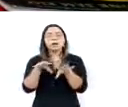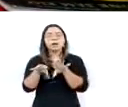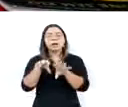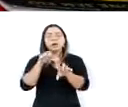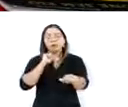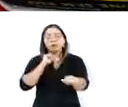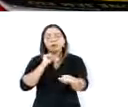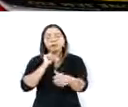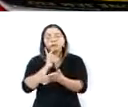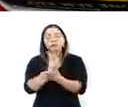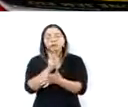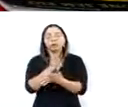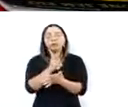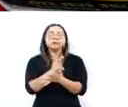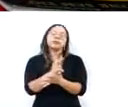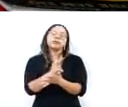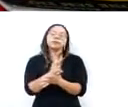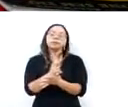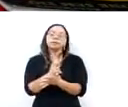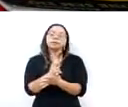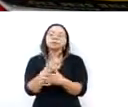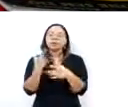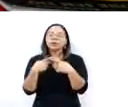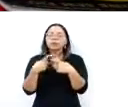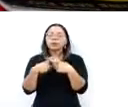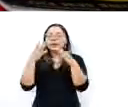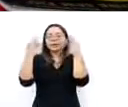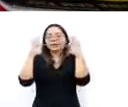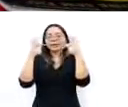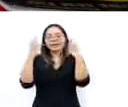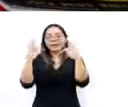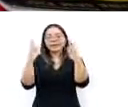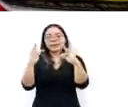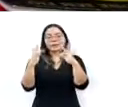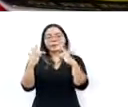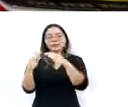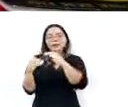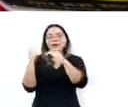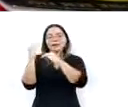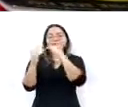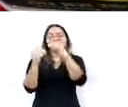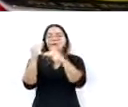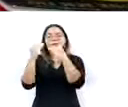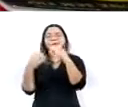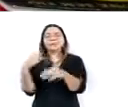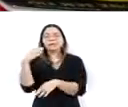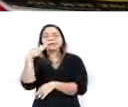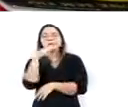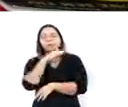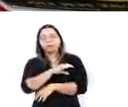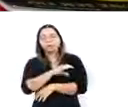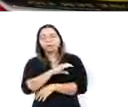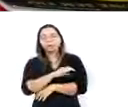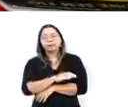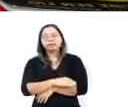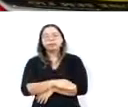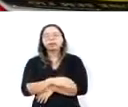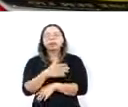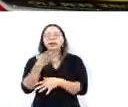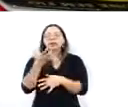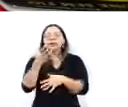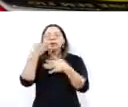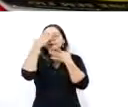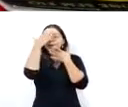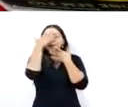seja, porque a tecnologia avança numa velocidade muito, muito grande, né? Quero agradecer